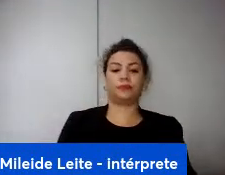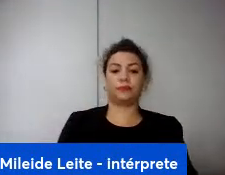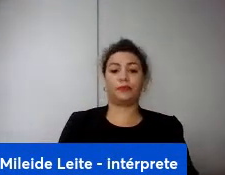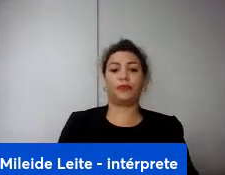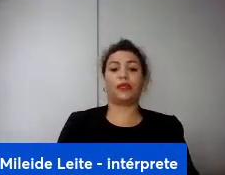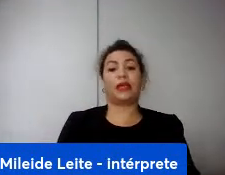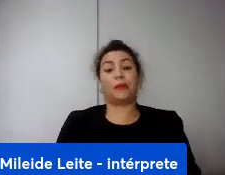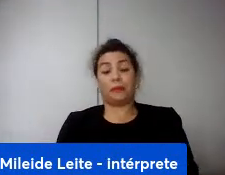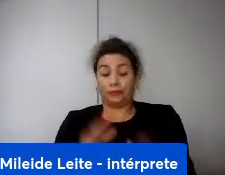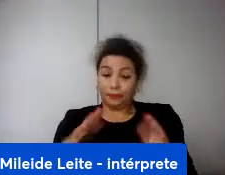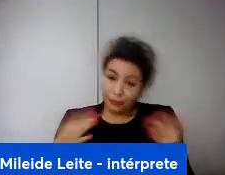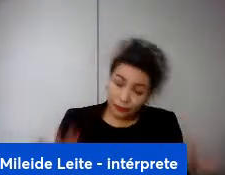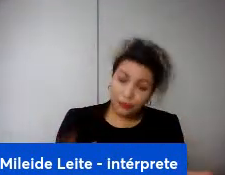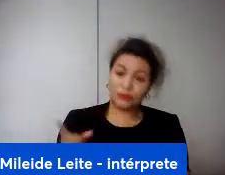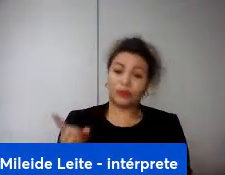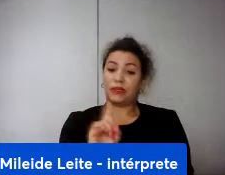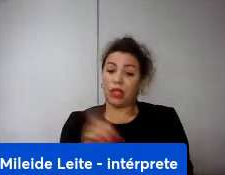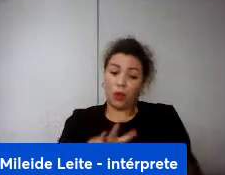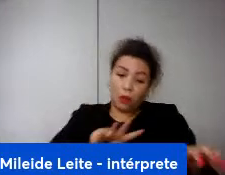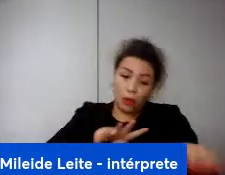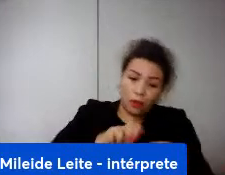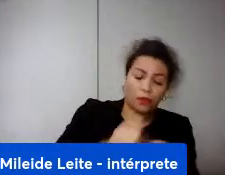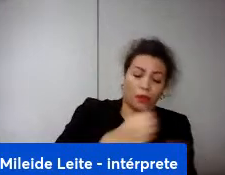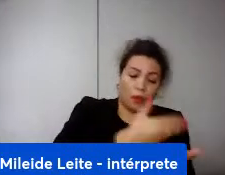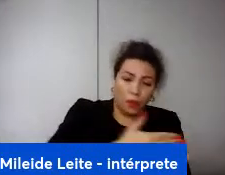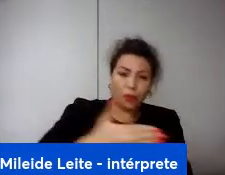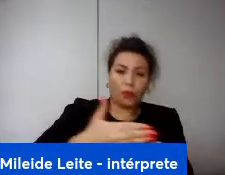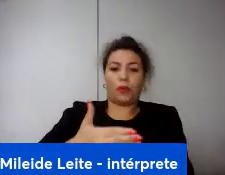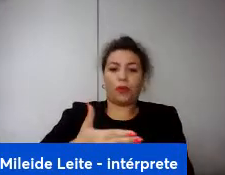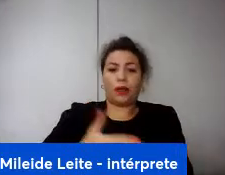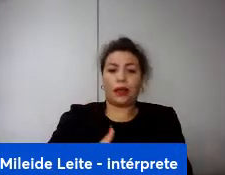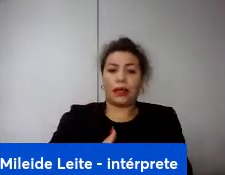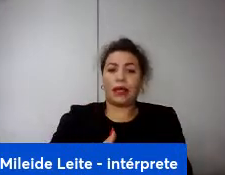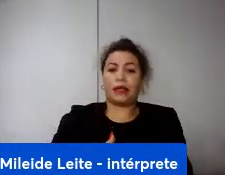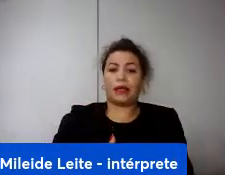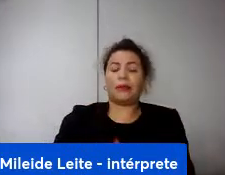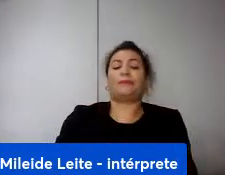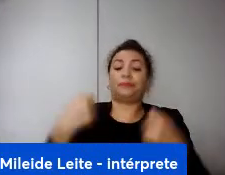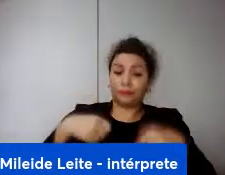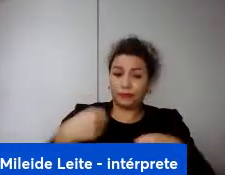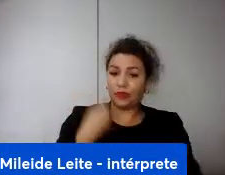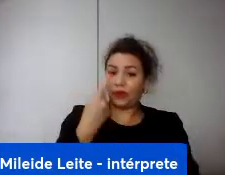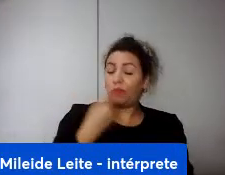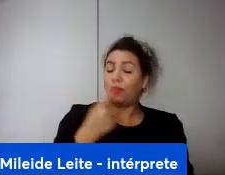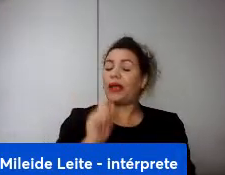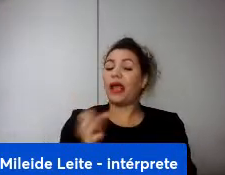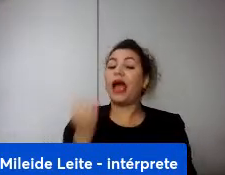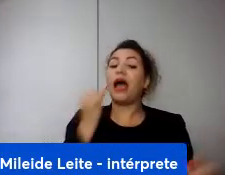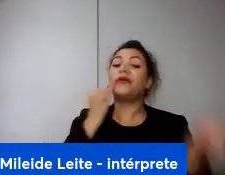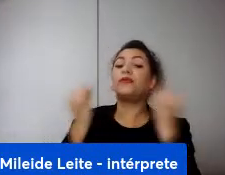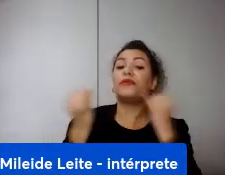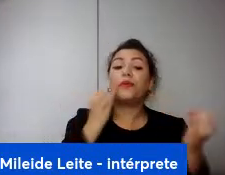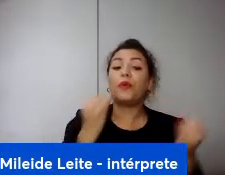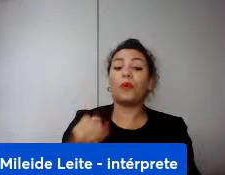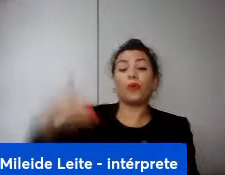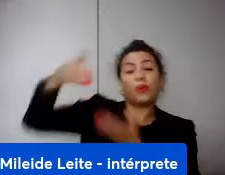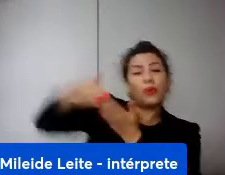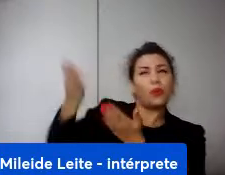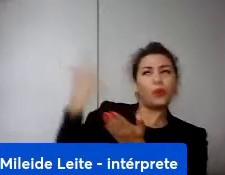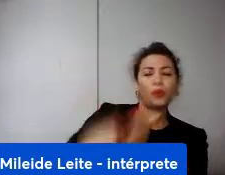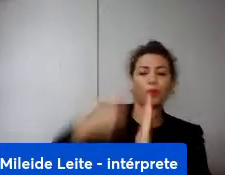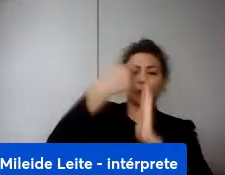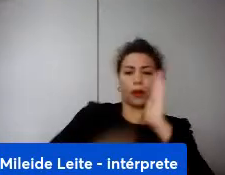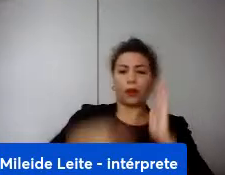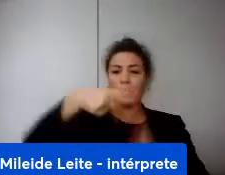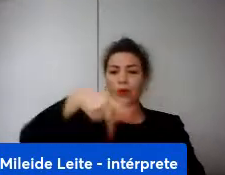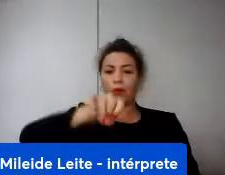Mesmo não sendo da formação inicial, cabe destaque a informação do último relatório do